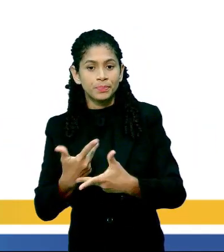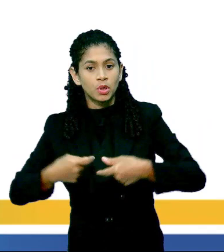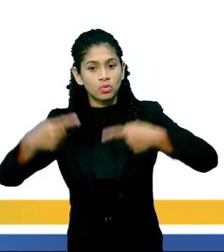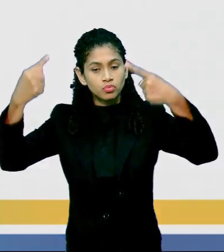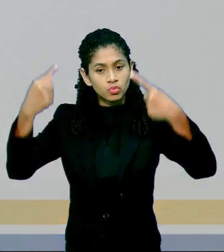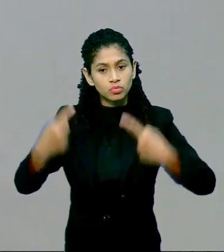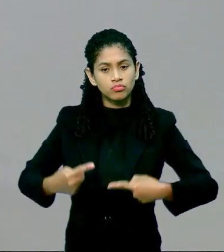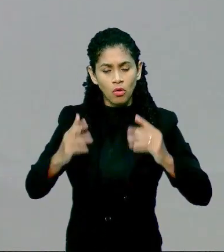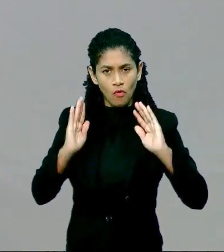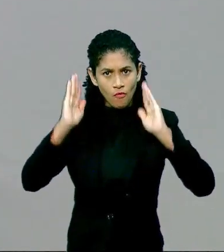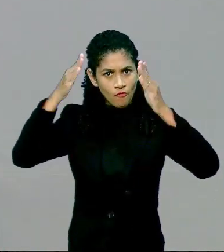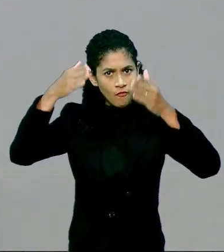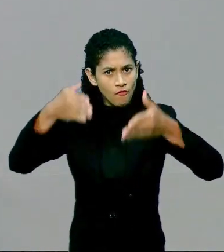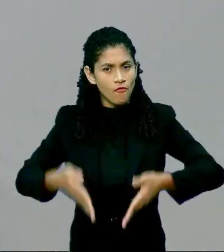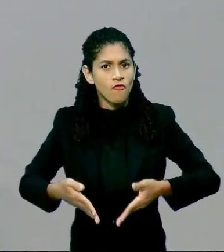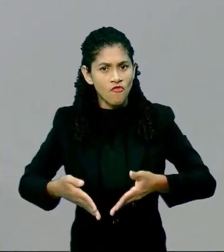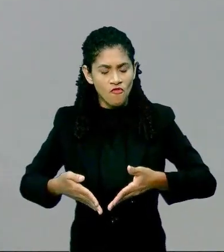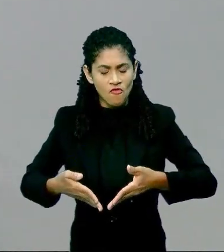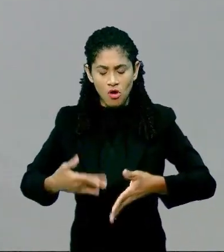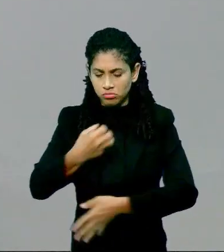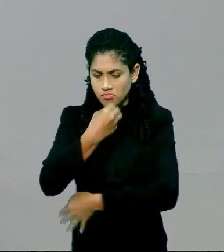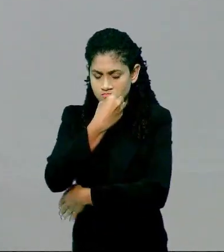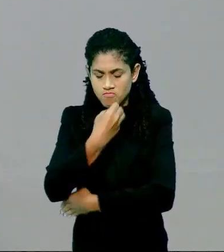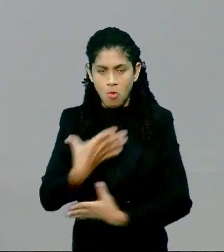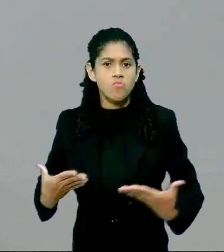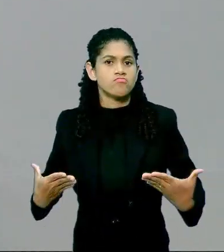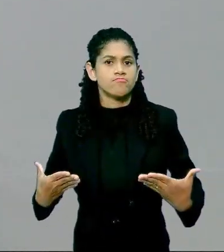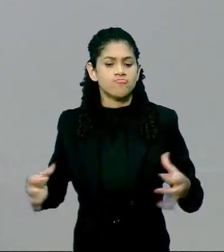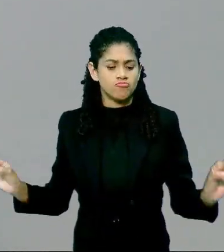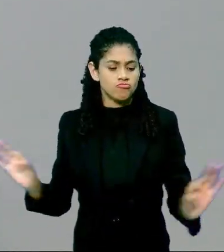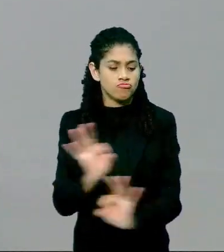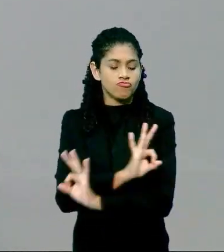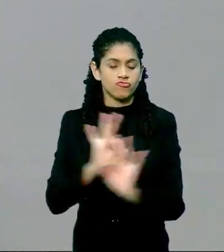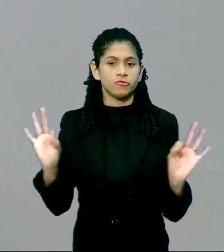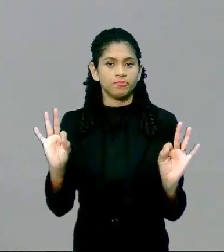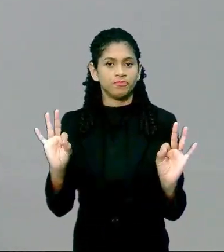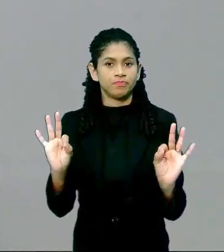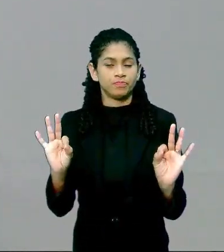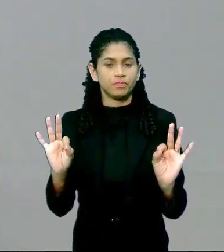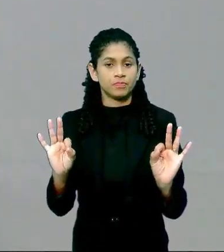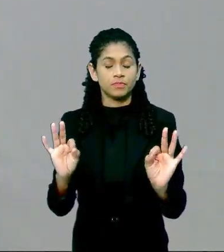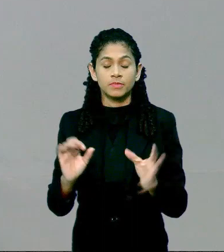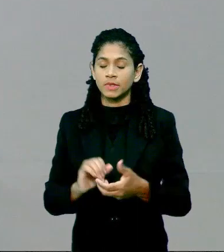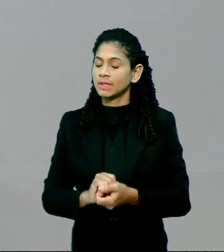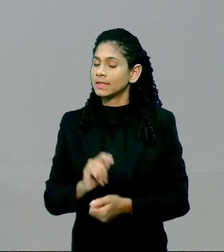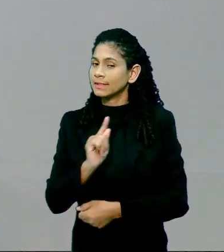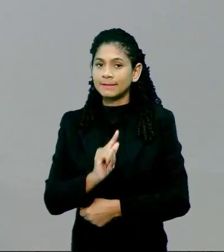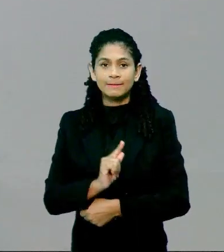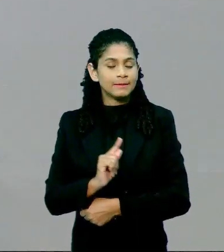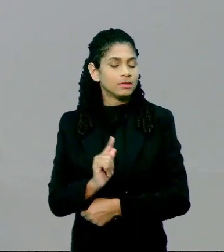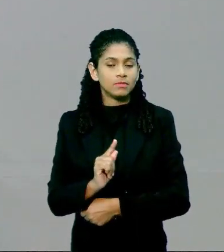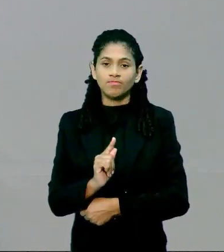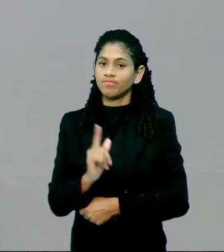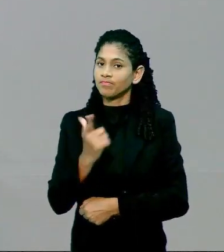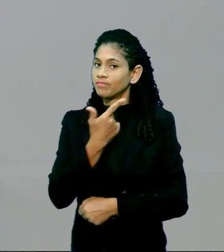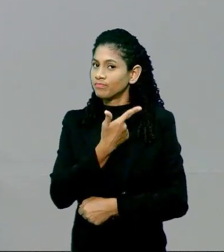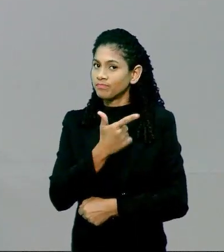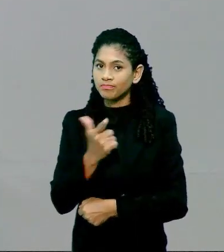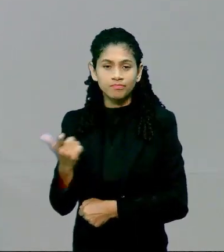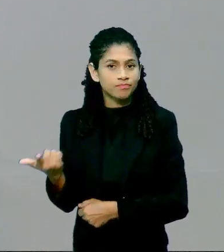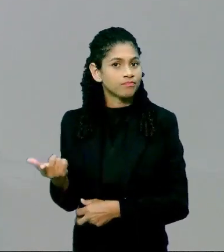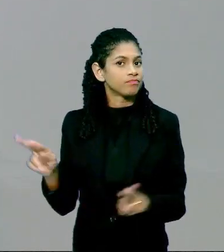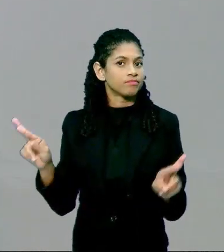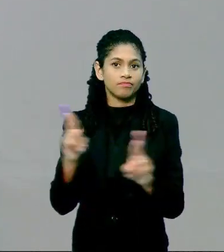da excelência. A gente já para. Excelência é performance, e performance não cabe efetivamente aqui na prática de